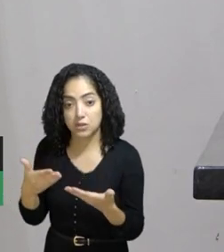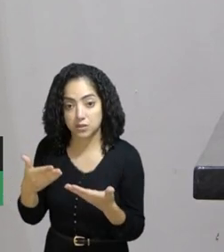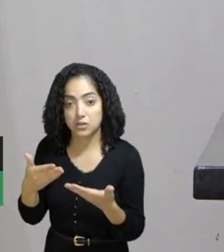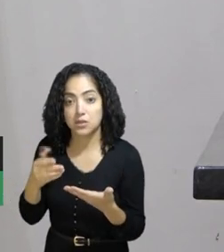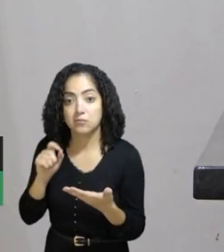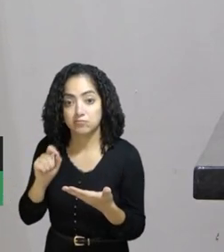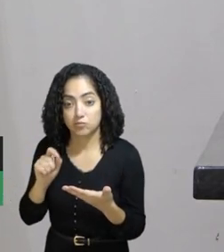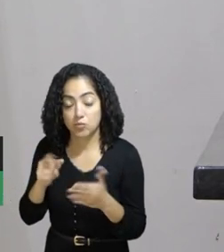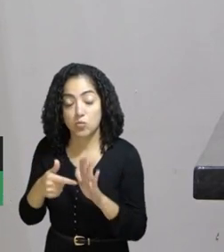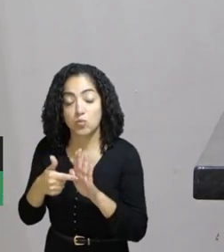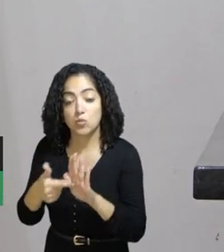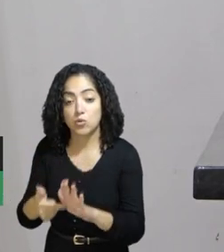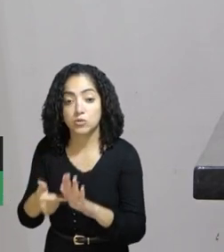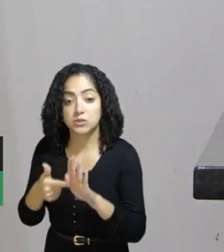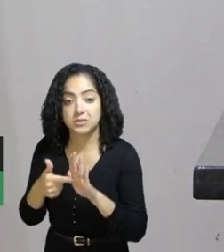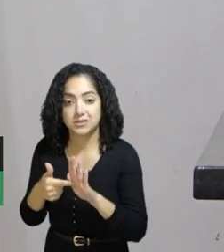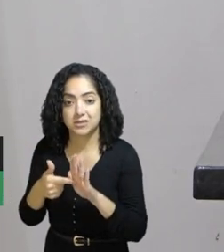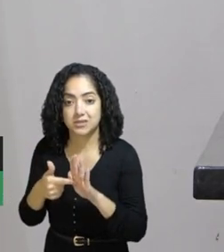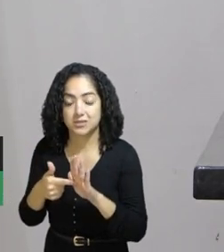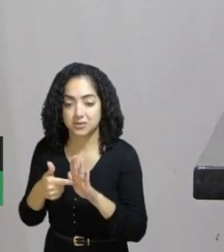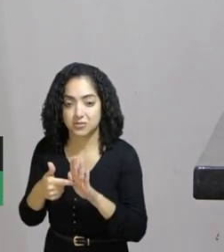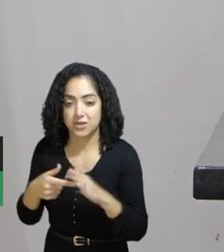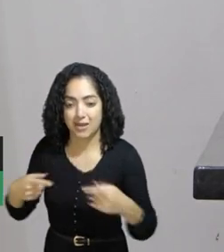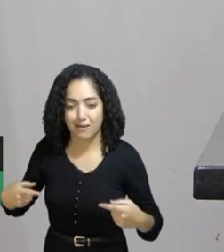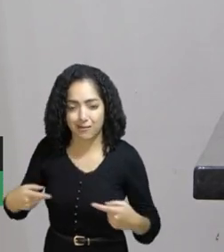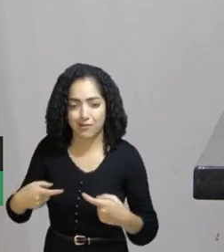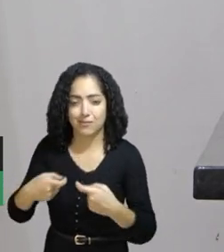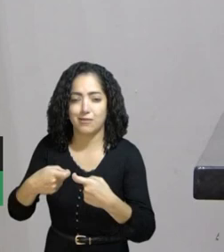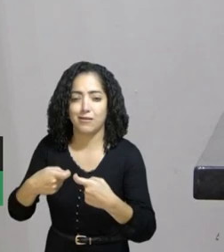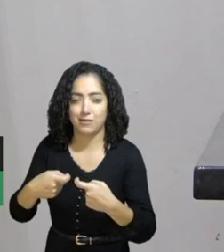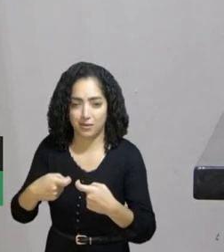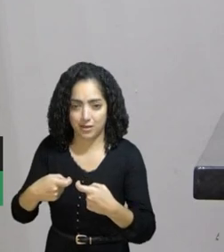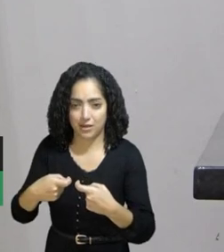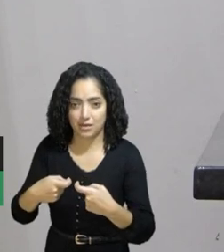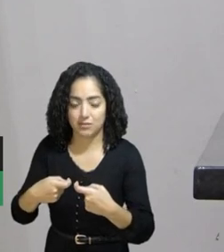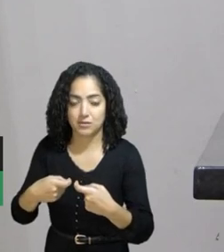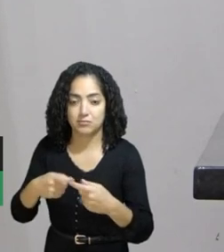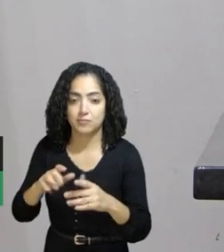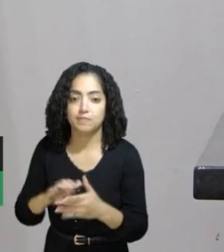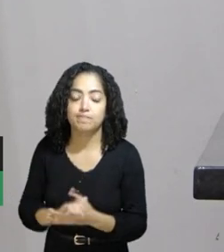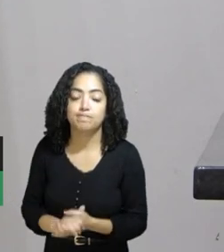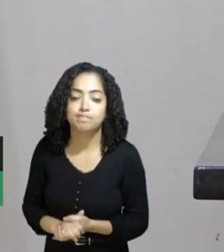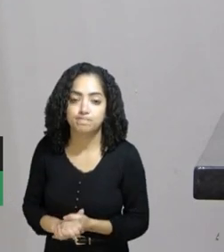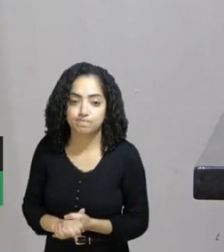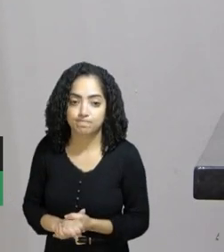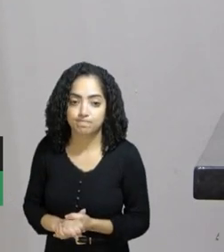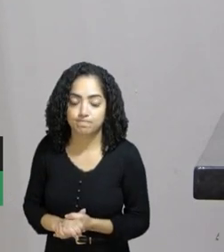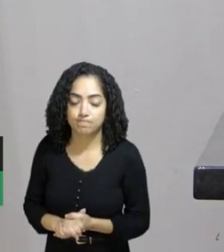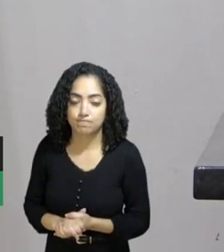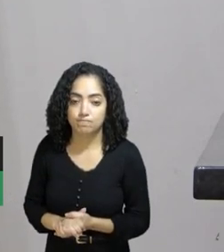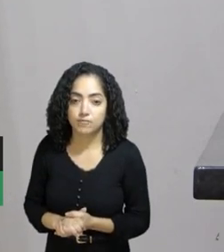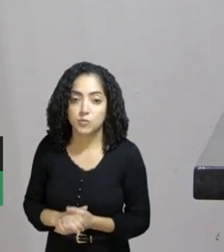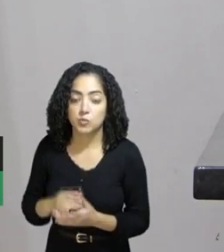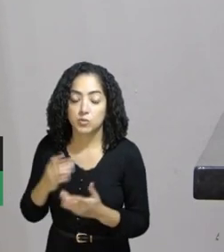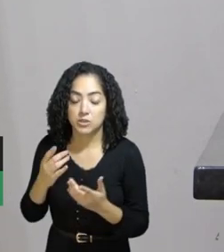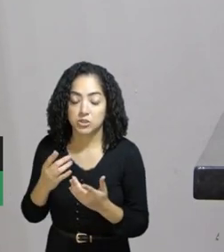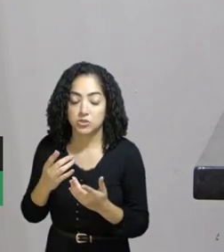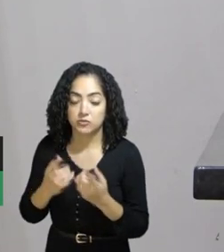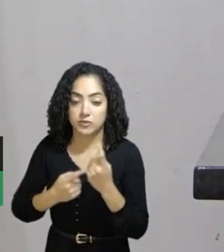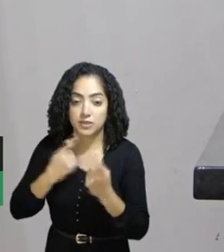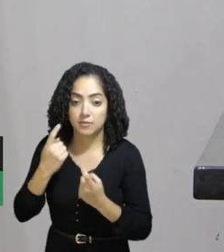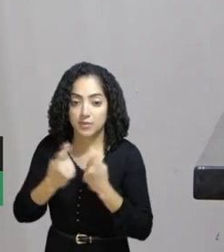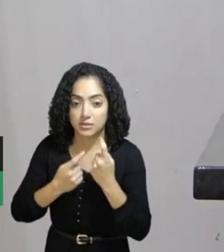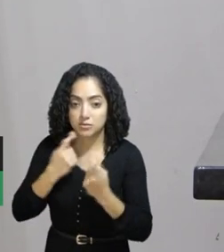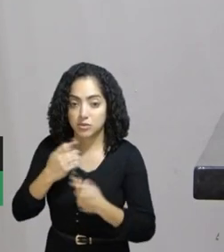terroristas mostrando o horror da guerra, da desumanidade. Ficamos ainda mais perplexos ao